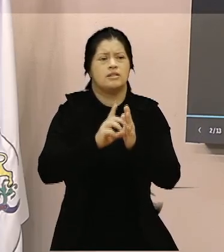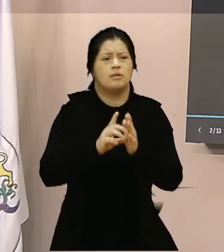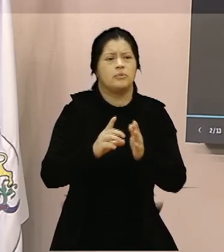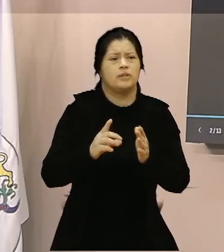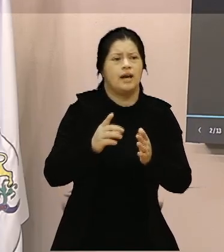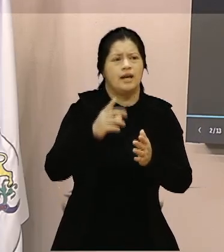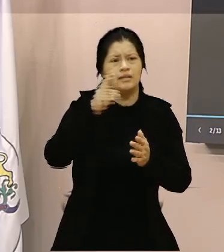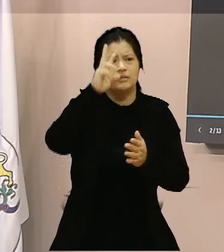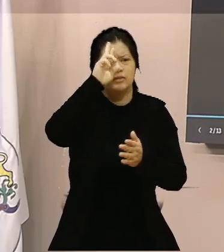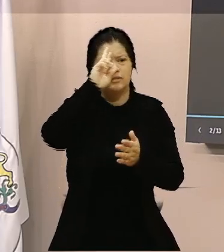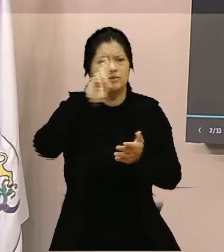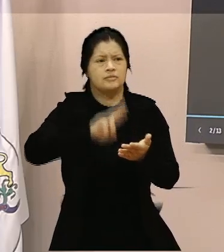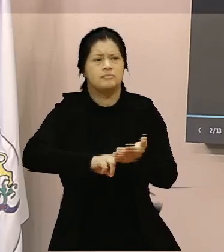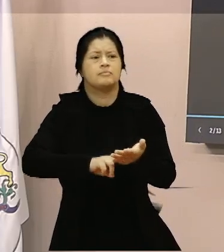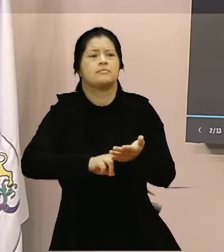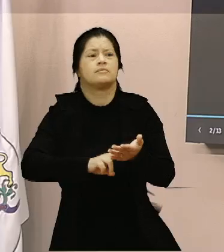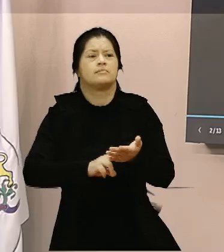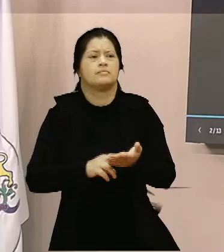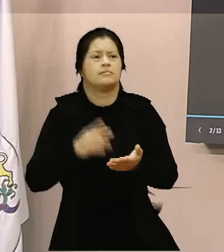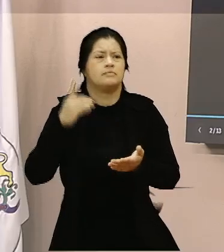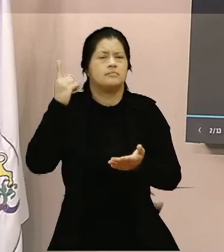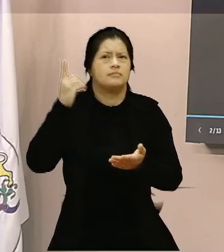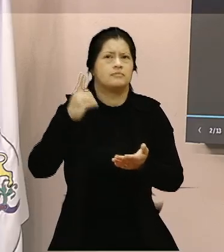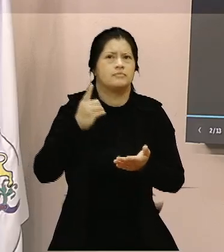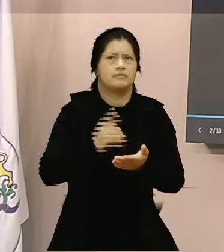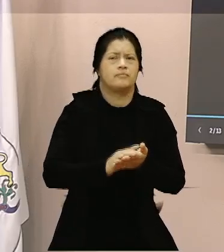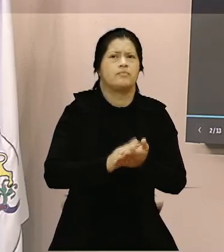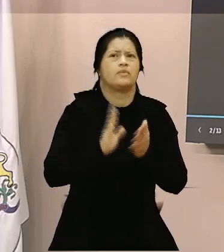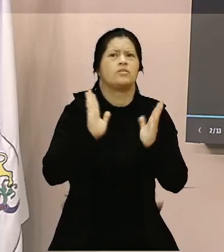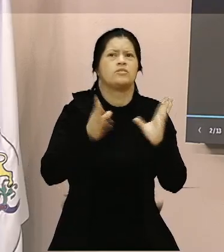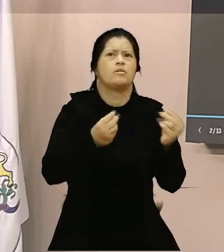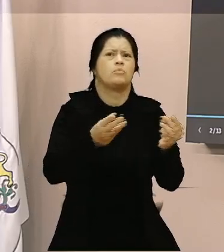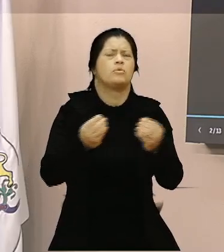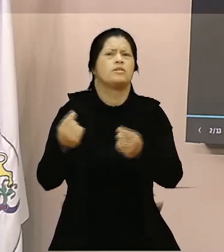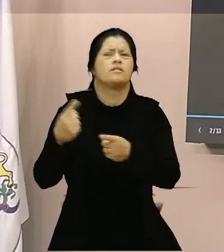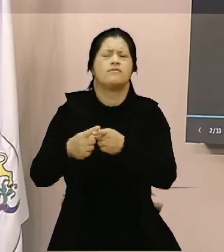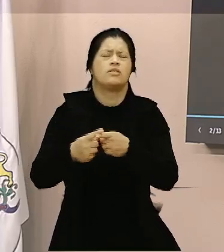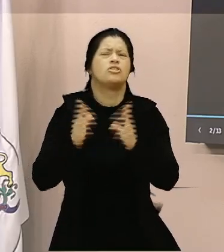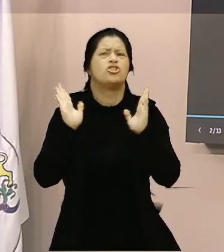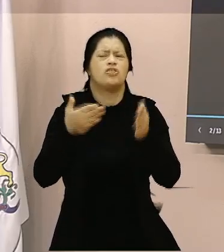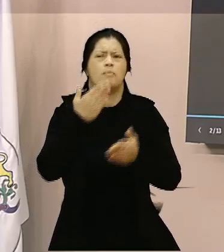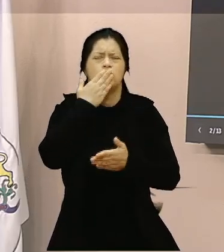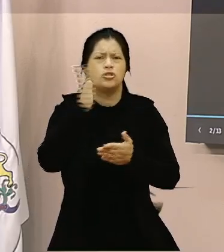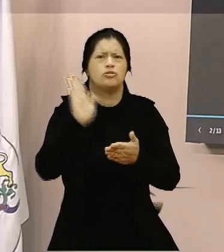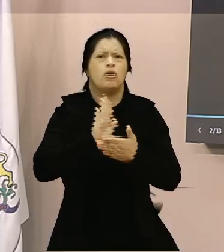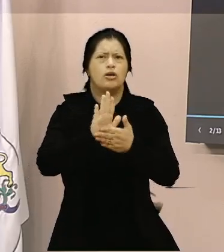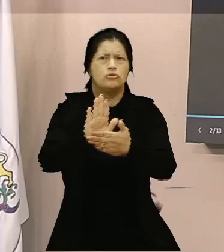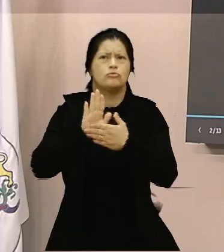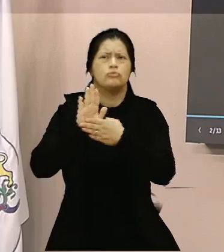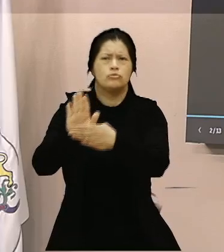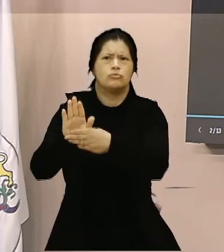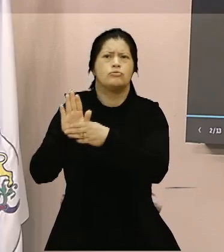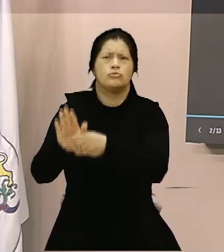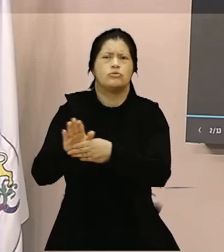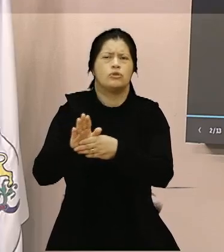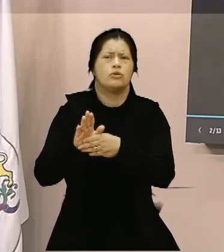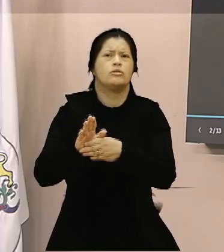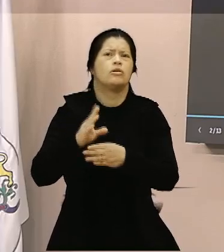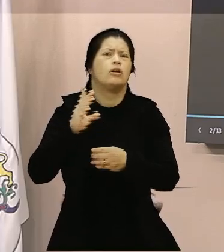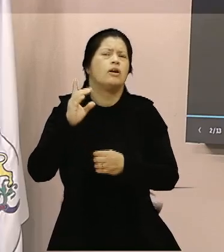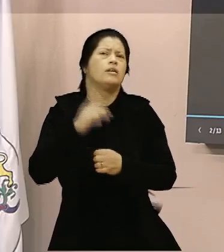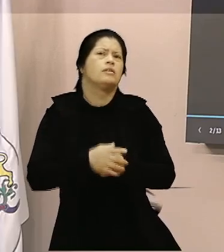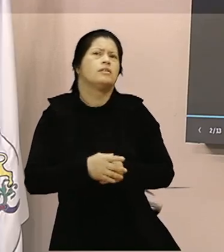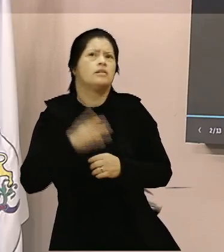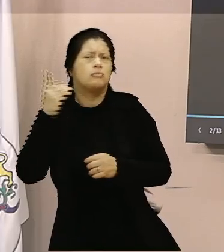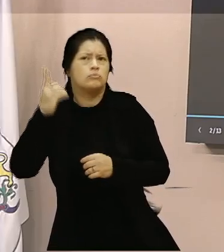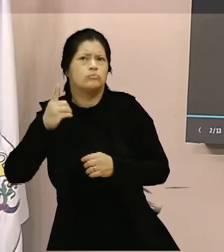Carteiro, que há um bom tempo eu venho pedindo ajuda para ele nesse sentido aí, ele que é um deputado, meu